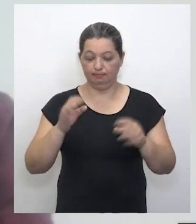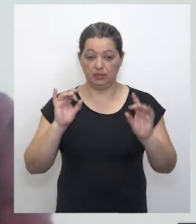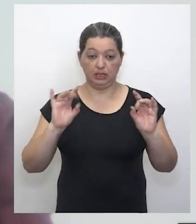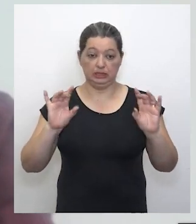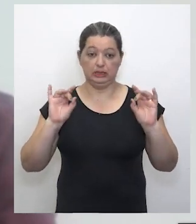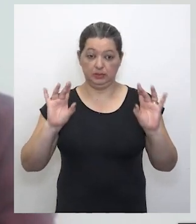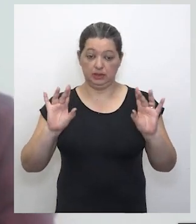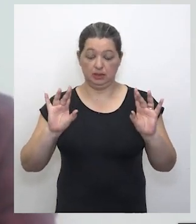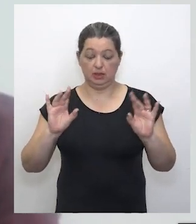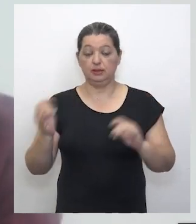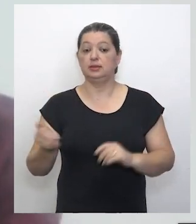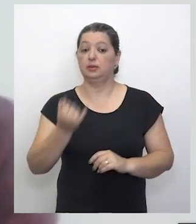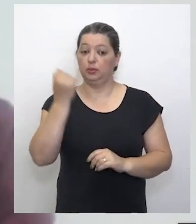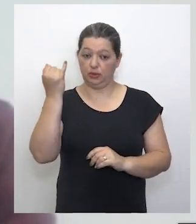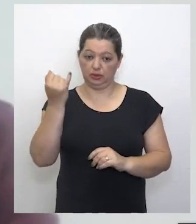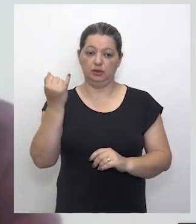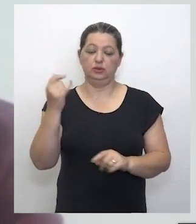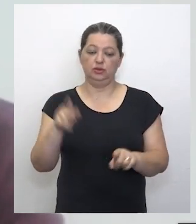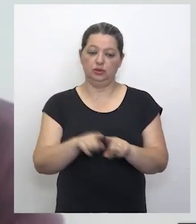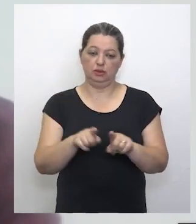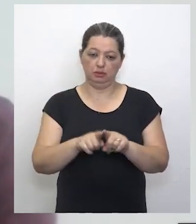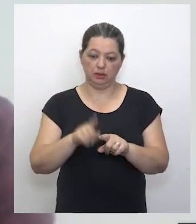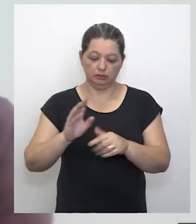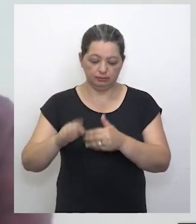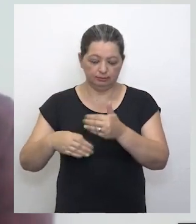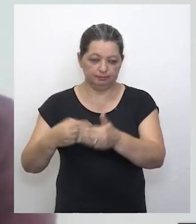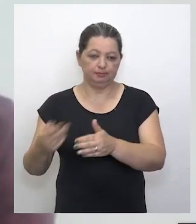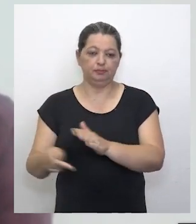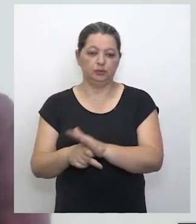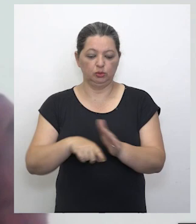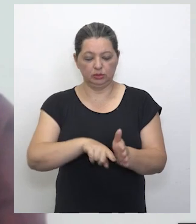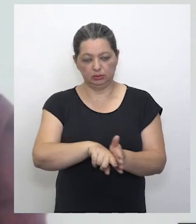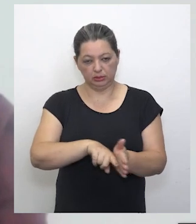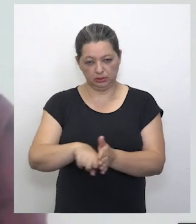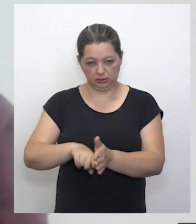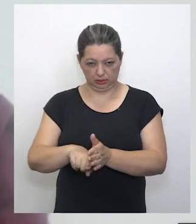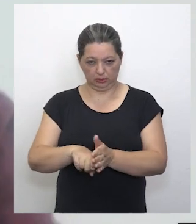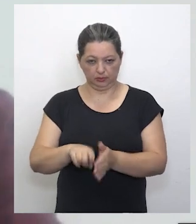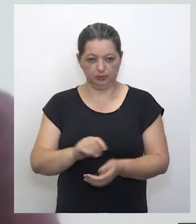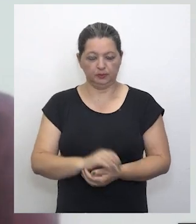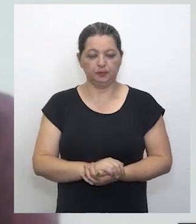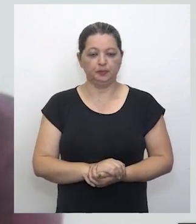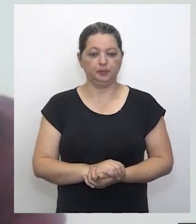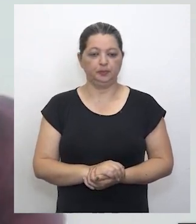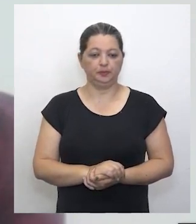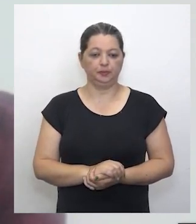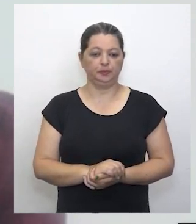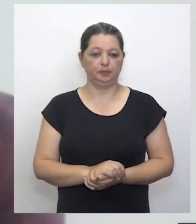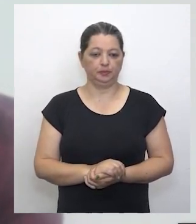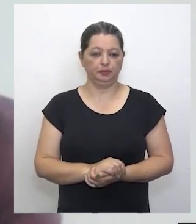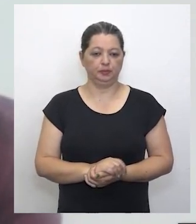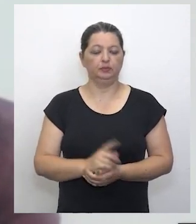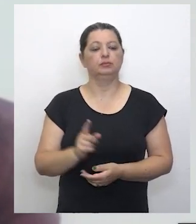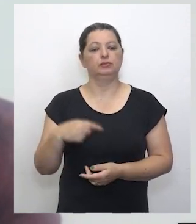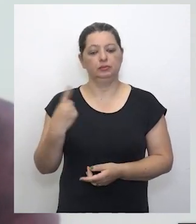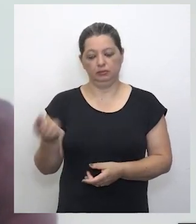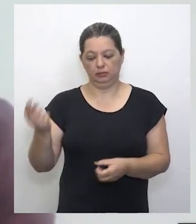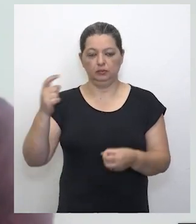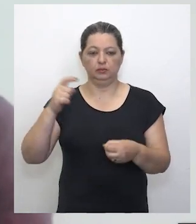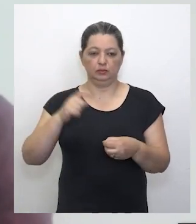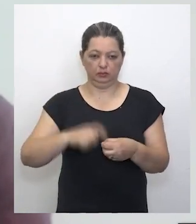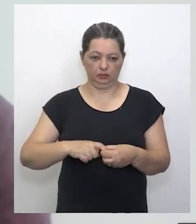e essenciais aos procedimentos da sondagem. Então, a gente vai retomar aqui com